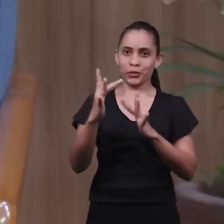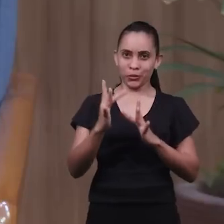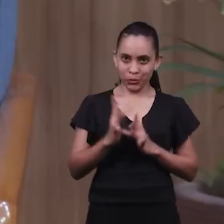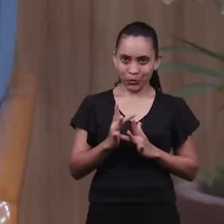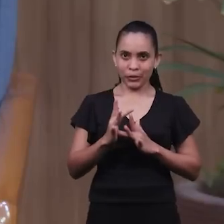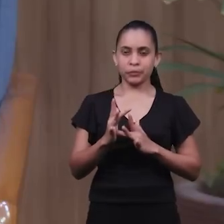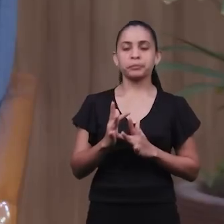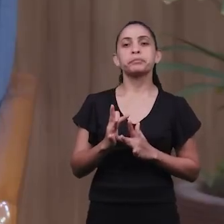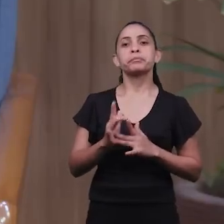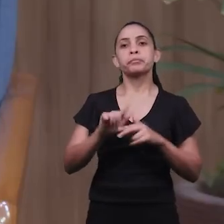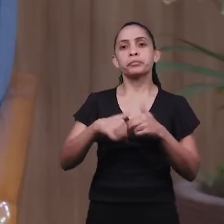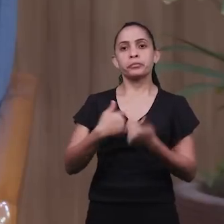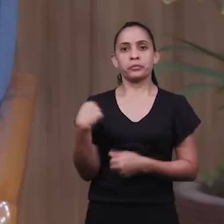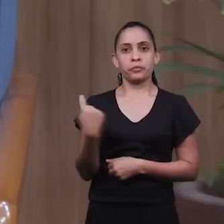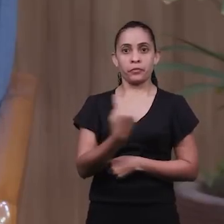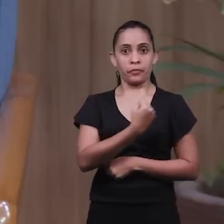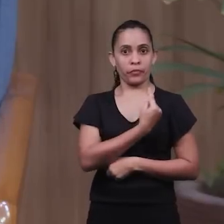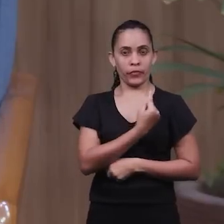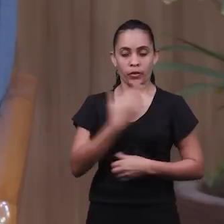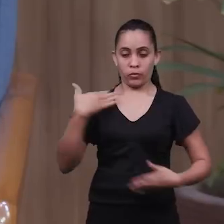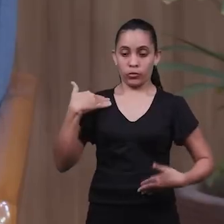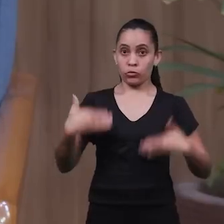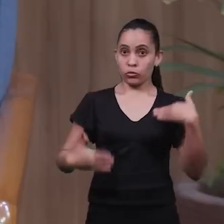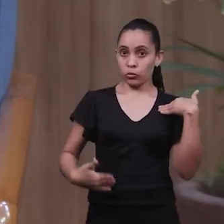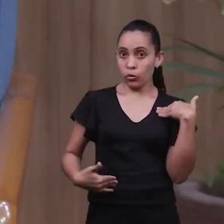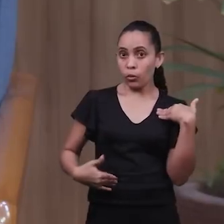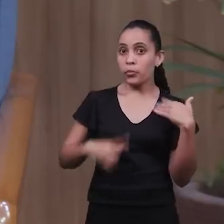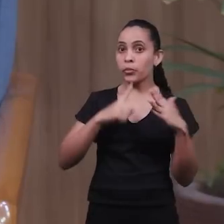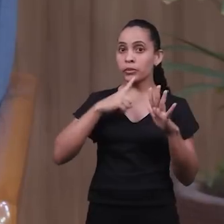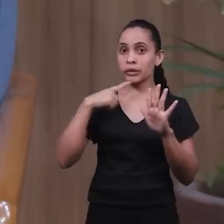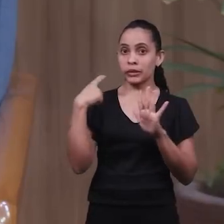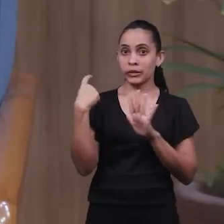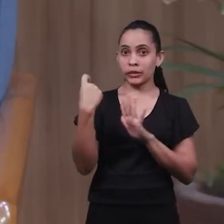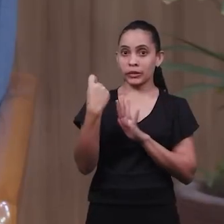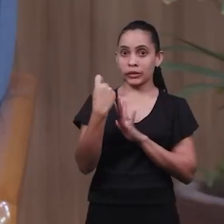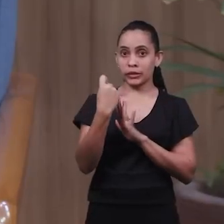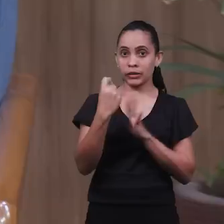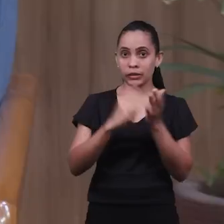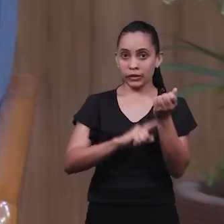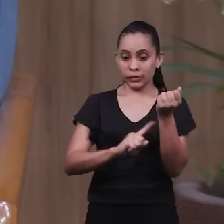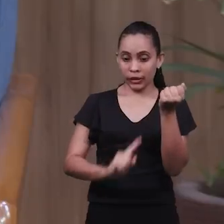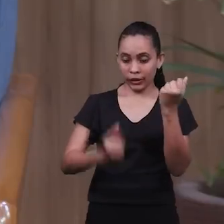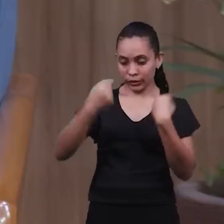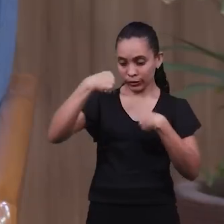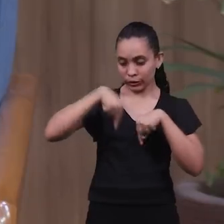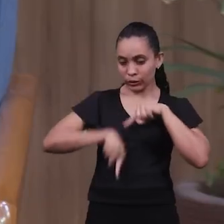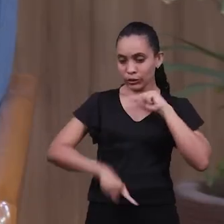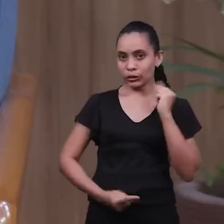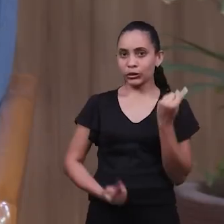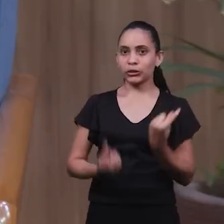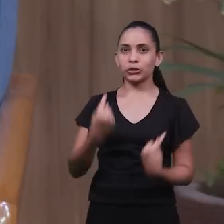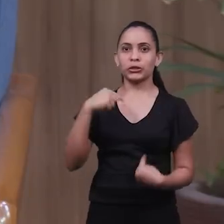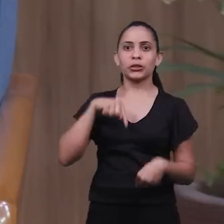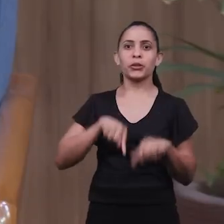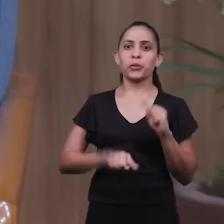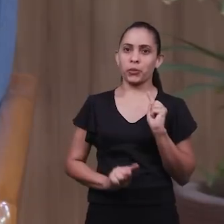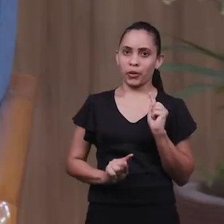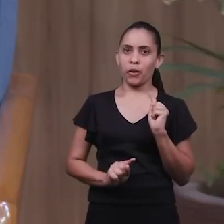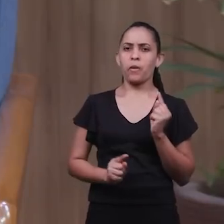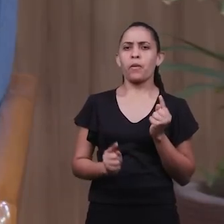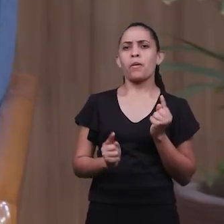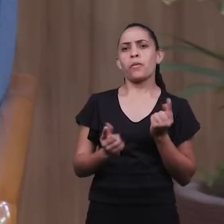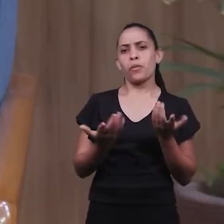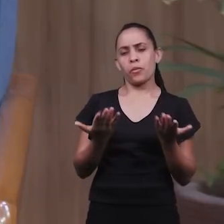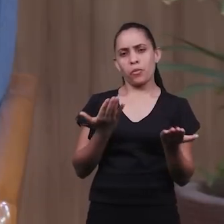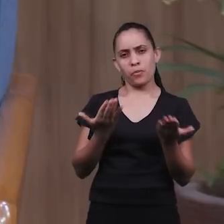Jesus. Nesta condição de corpo, o mesmo sangue circula em toda a Igreja, assim como